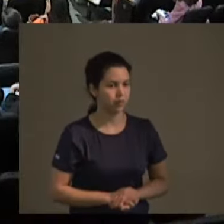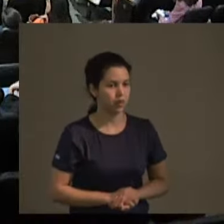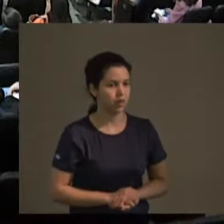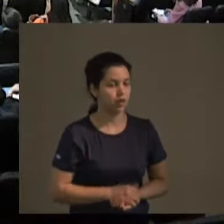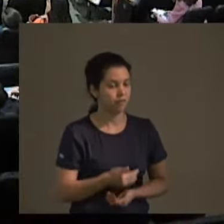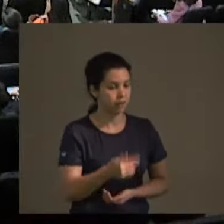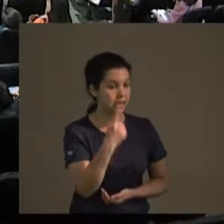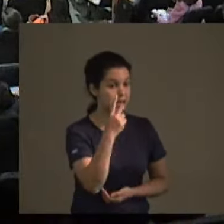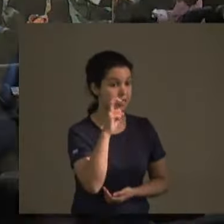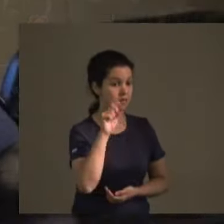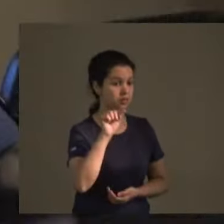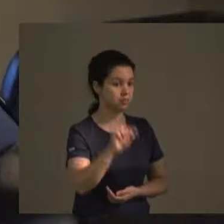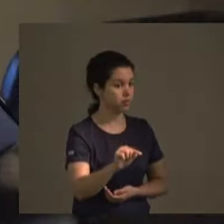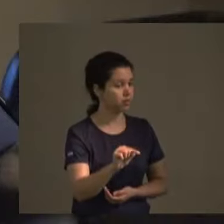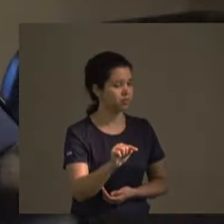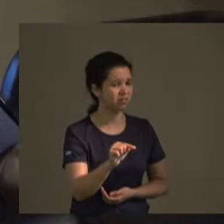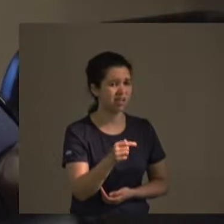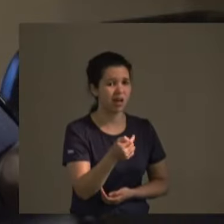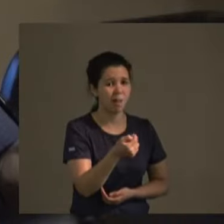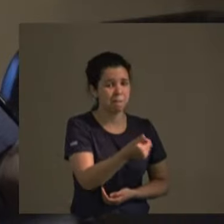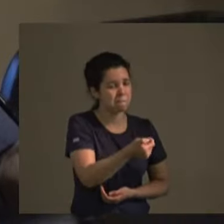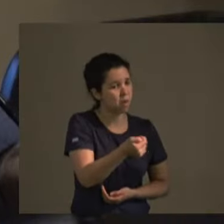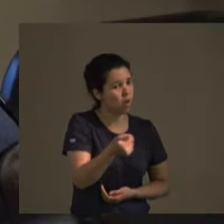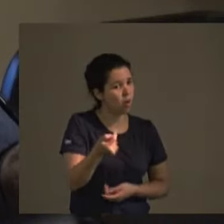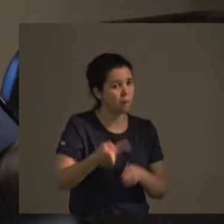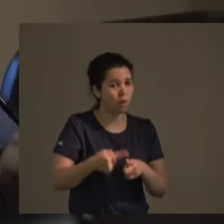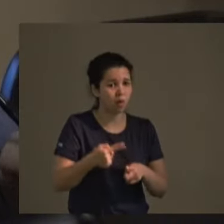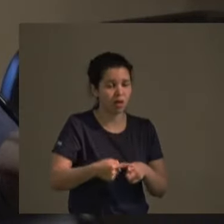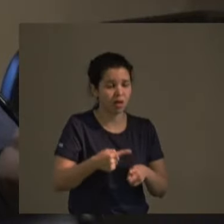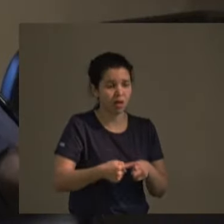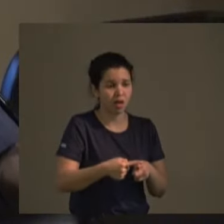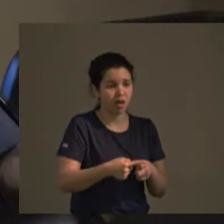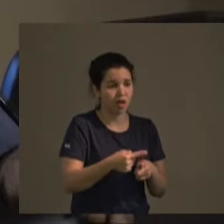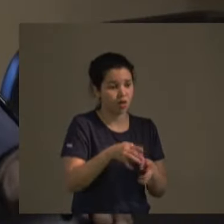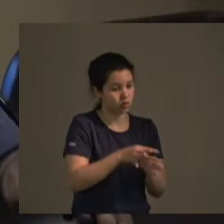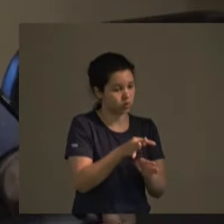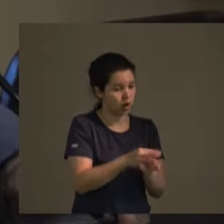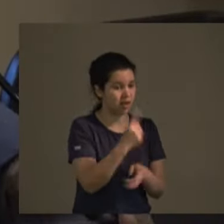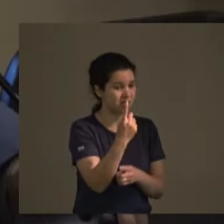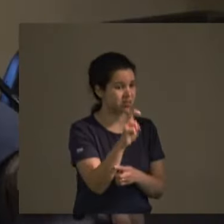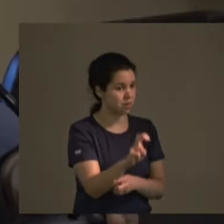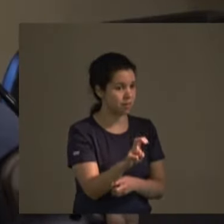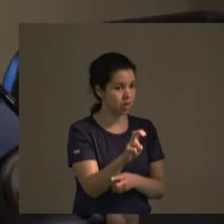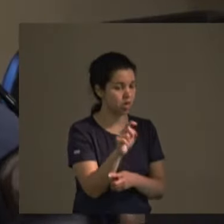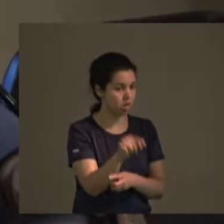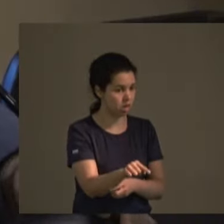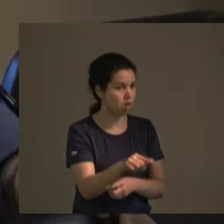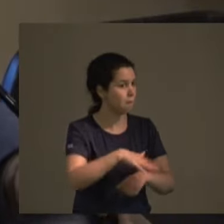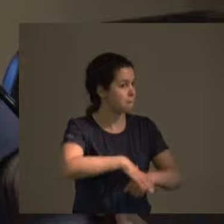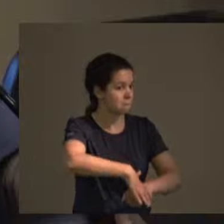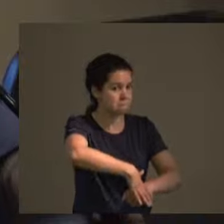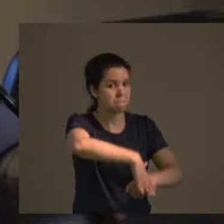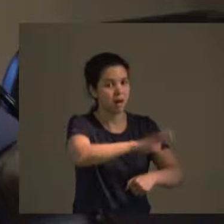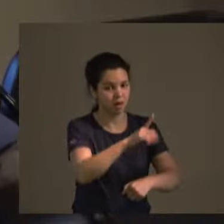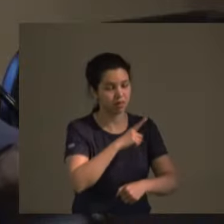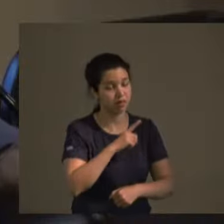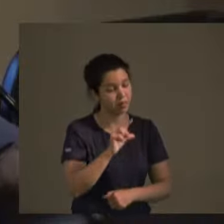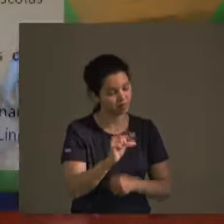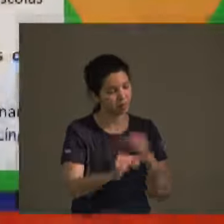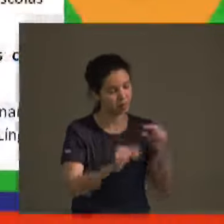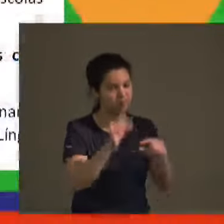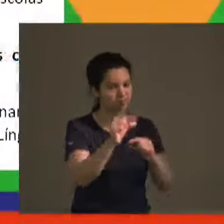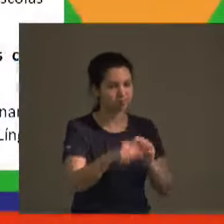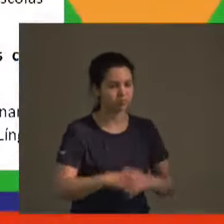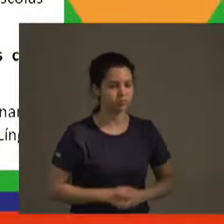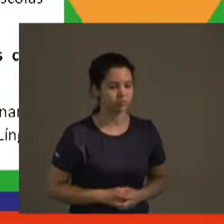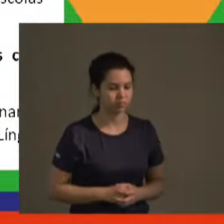mil, e ainda muito pouco, porque existe muito mais de 15 mil conselheiros tutelares no Brasil. Mas é um passo por vez. Vamos lá. Publicação